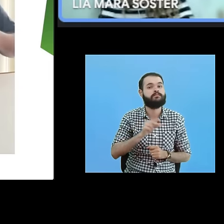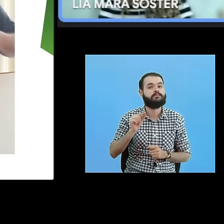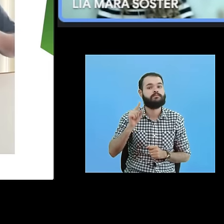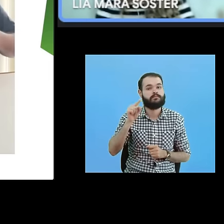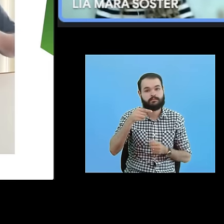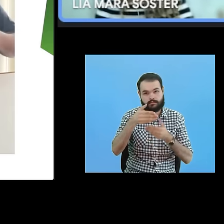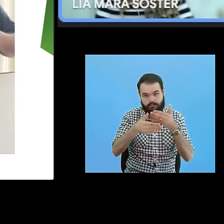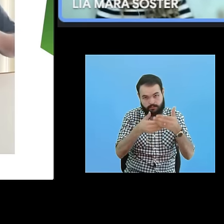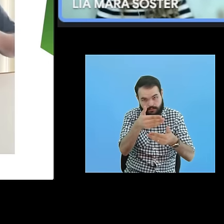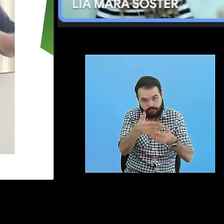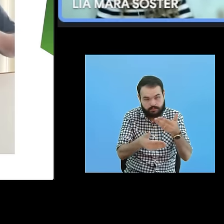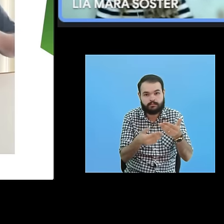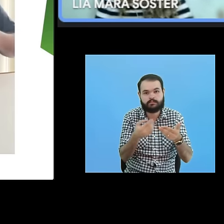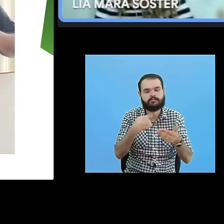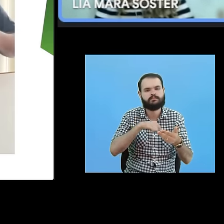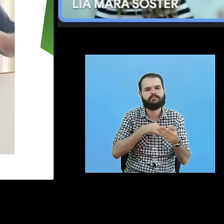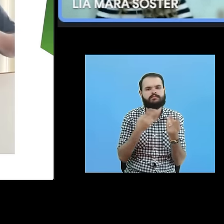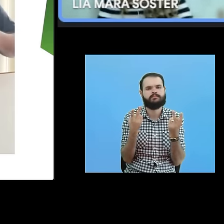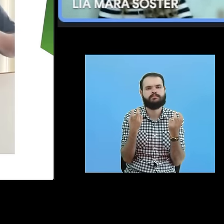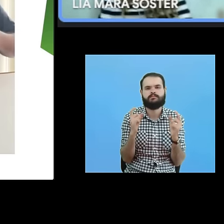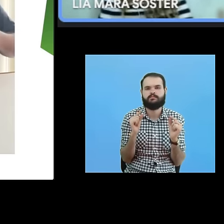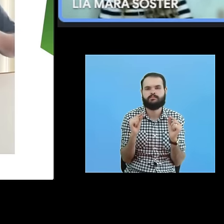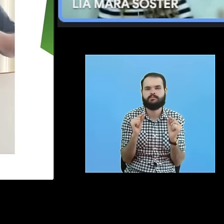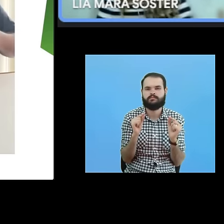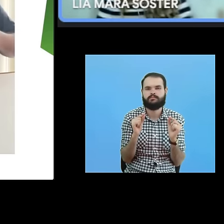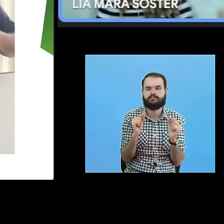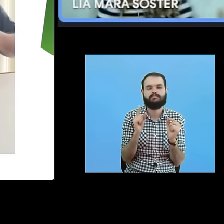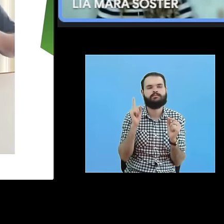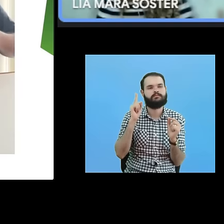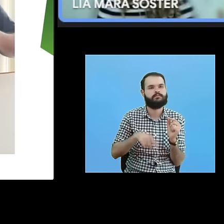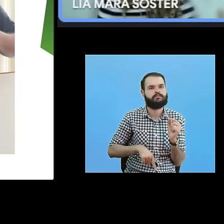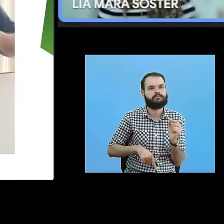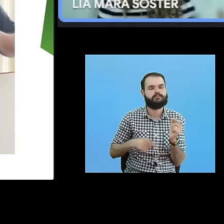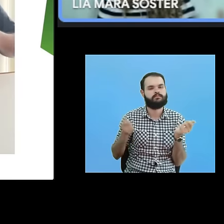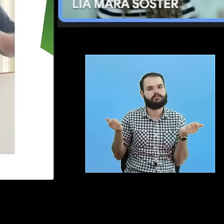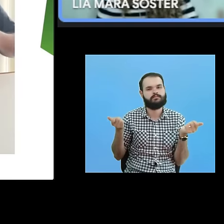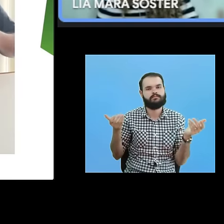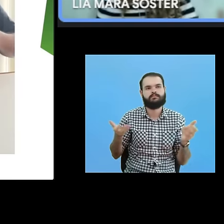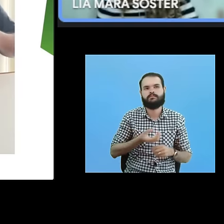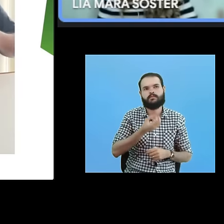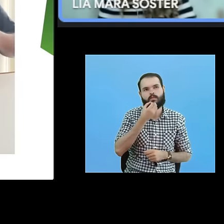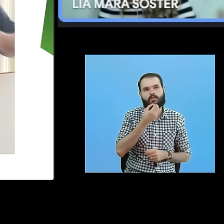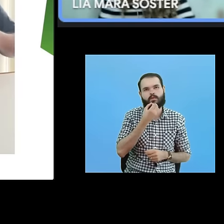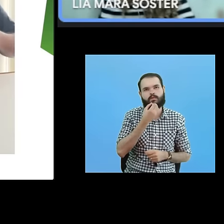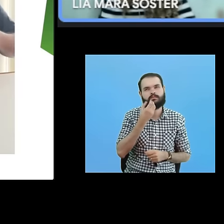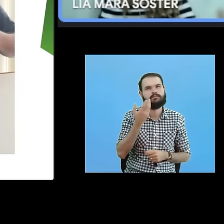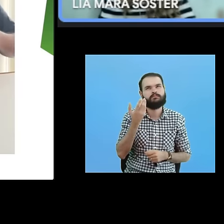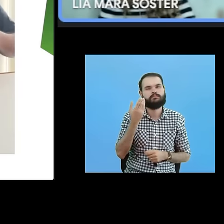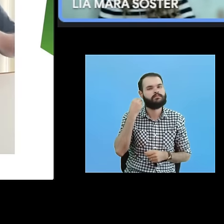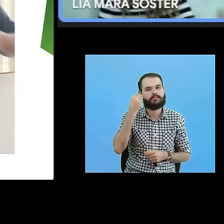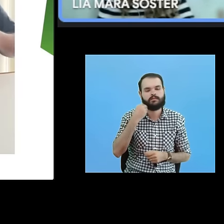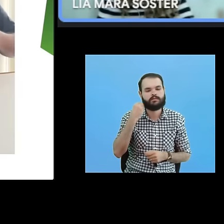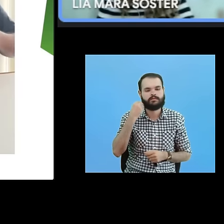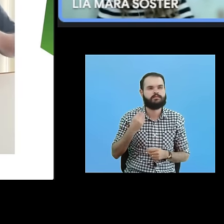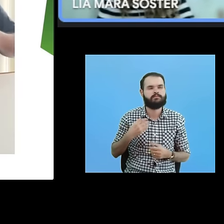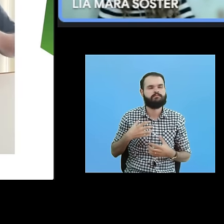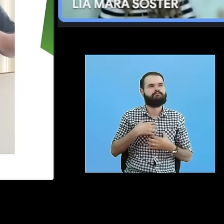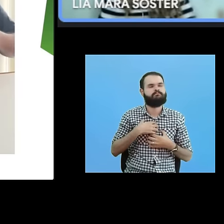dessa oficina, a gente percebeu o quanto ela oportunizou uma experiência